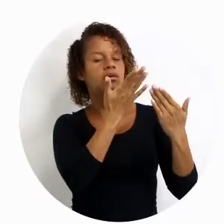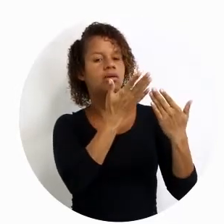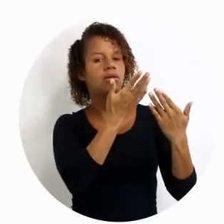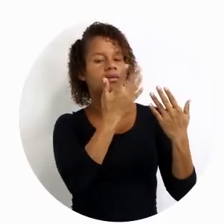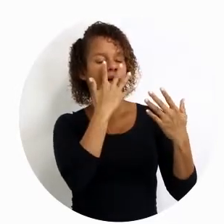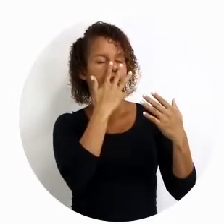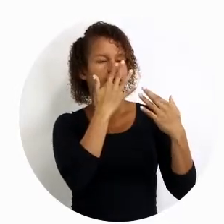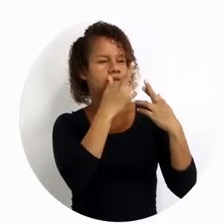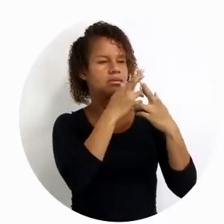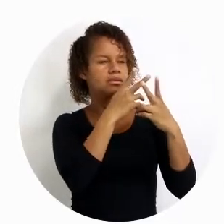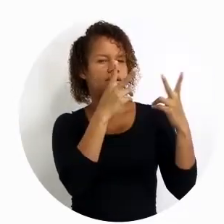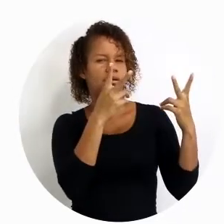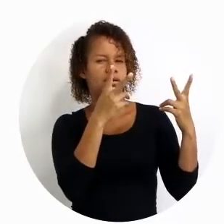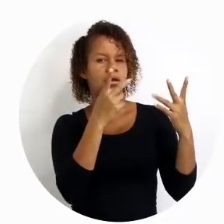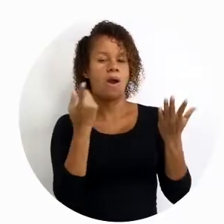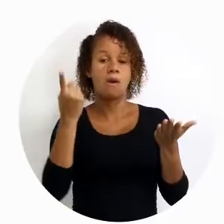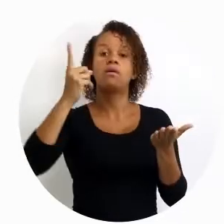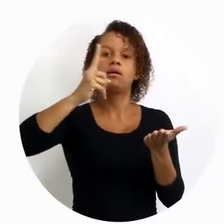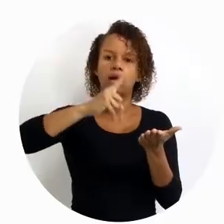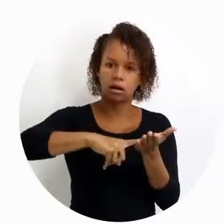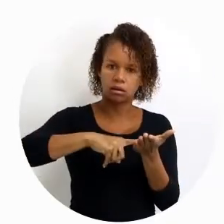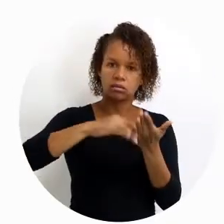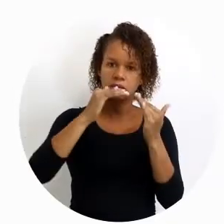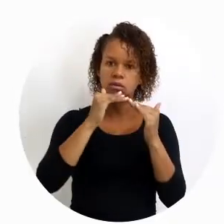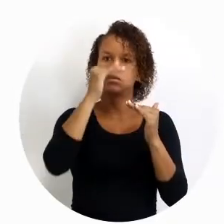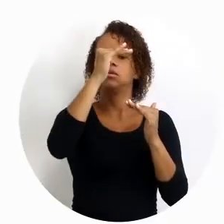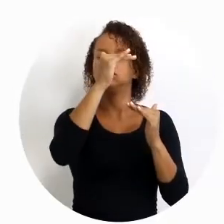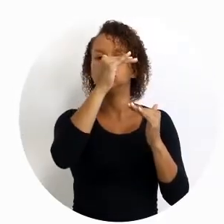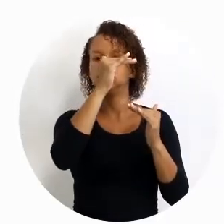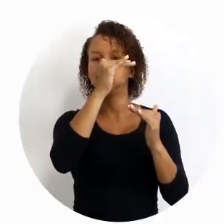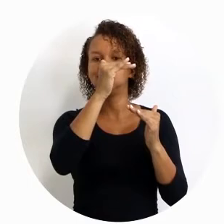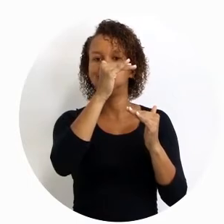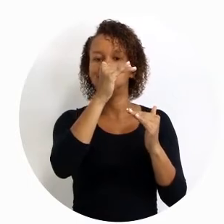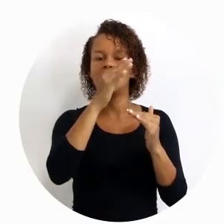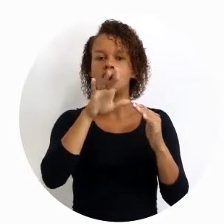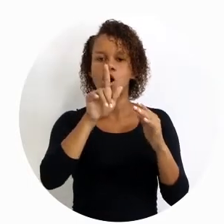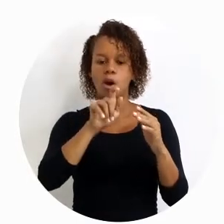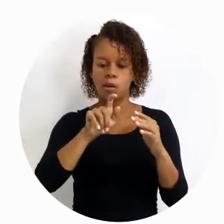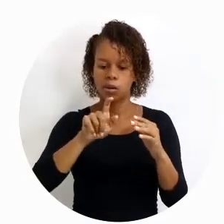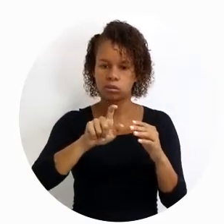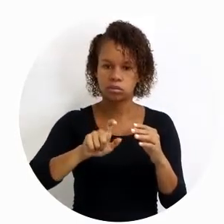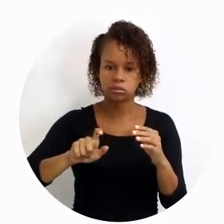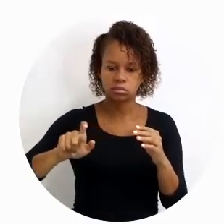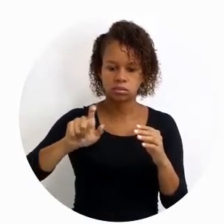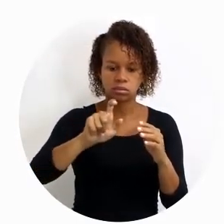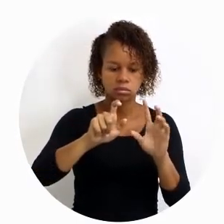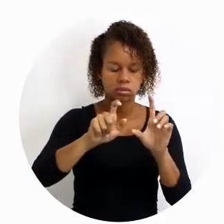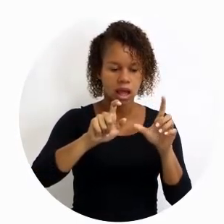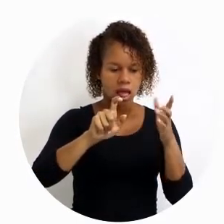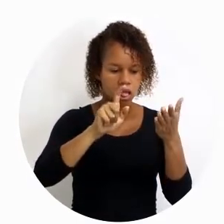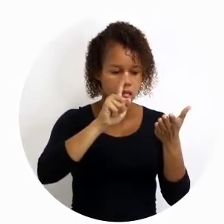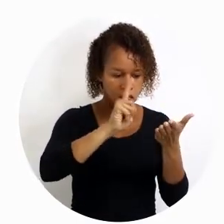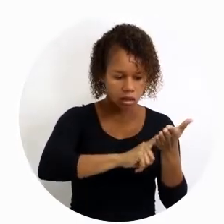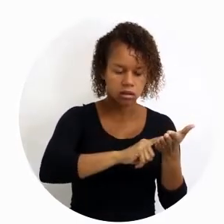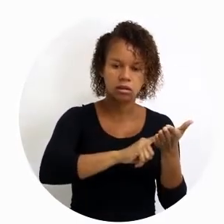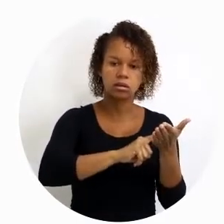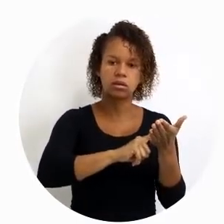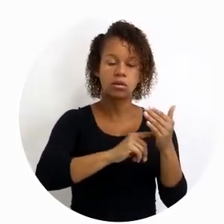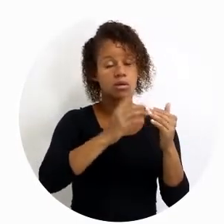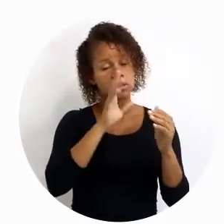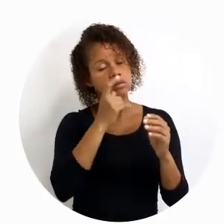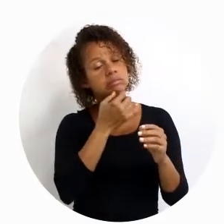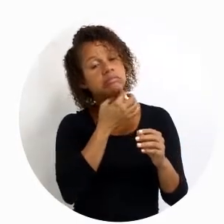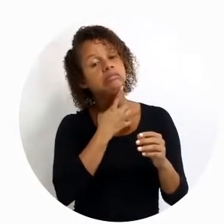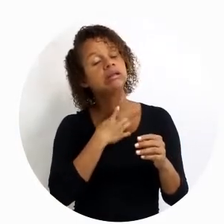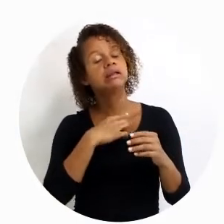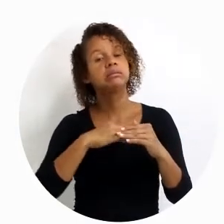cor dela fica pontilhada, e eu clico sobre a superfície, coloco o mouse no sentido em que eu quero fazer a extrusão,